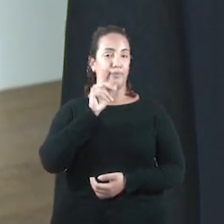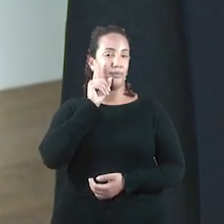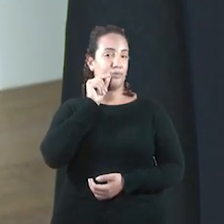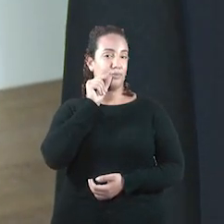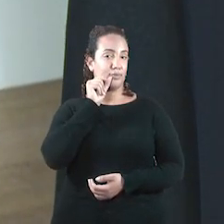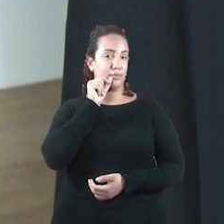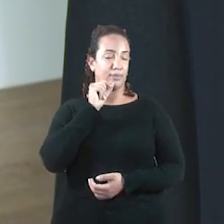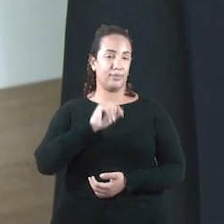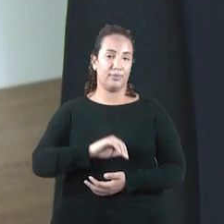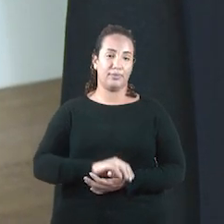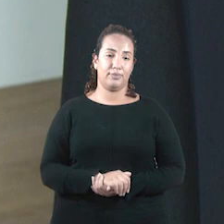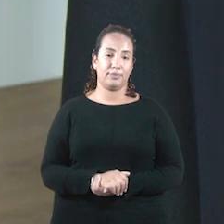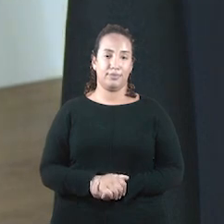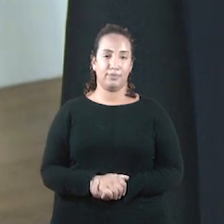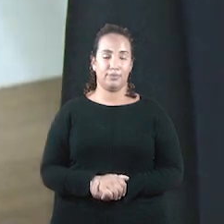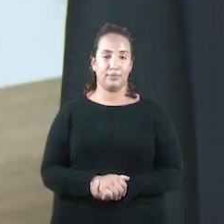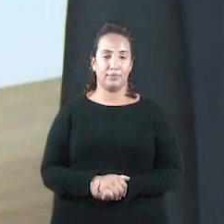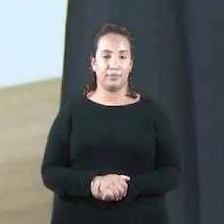5 lápis.